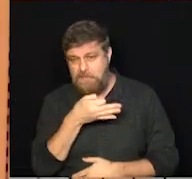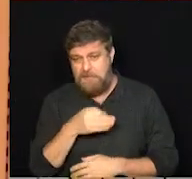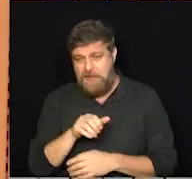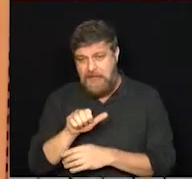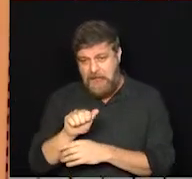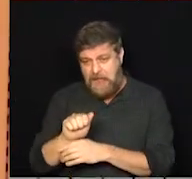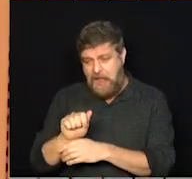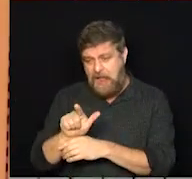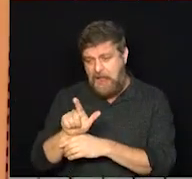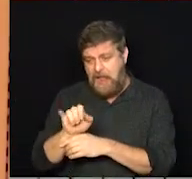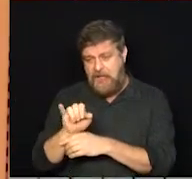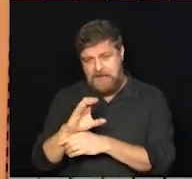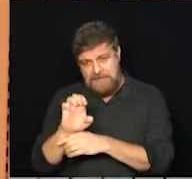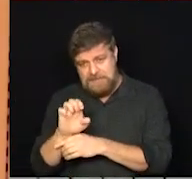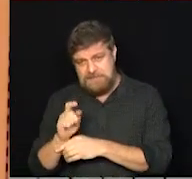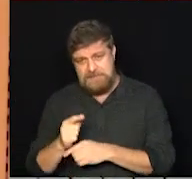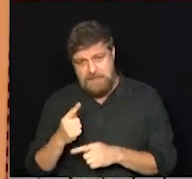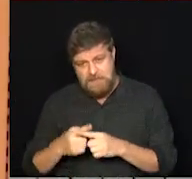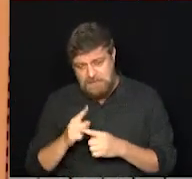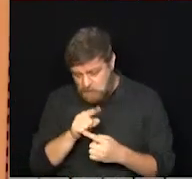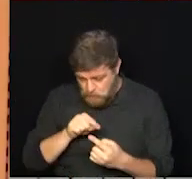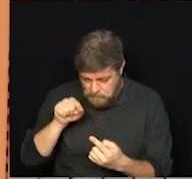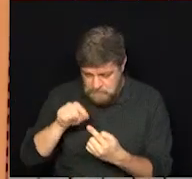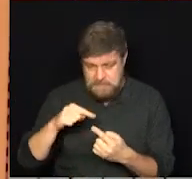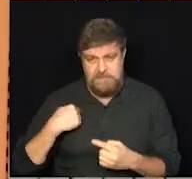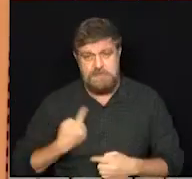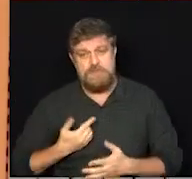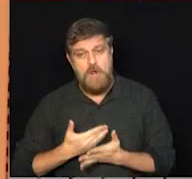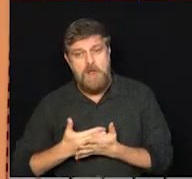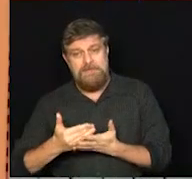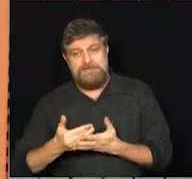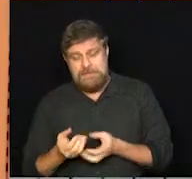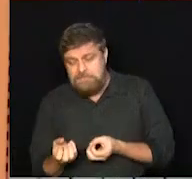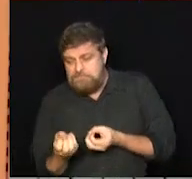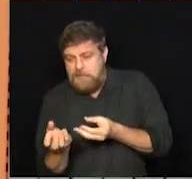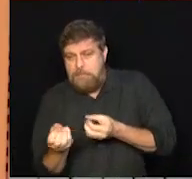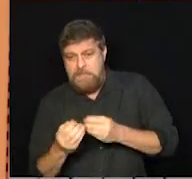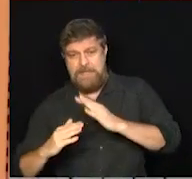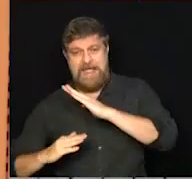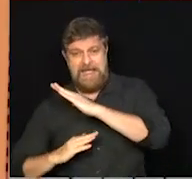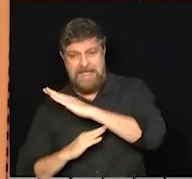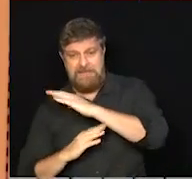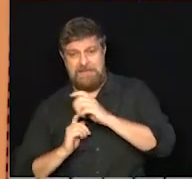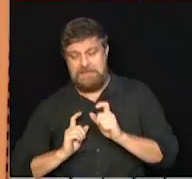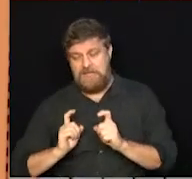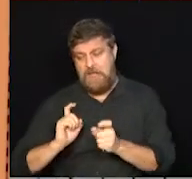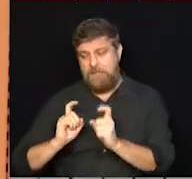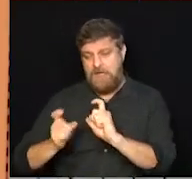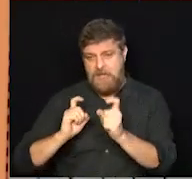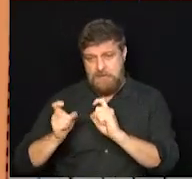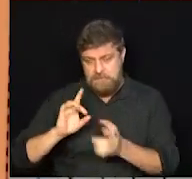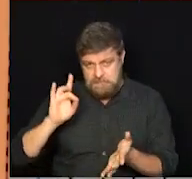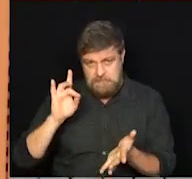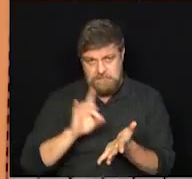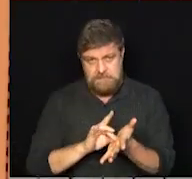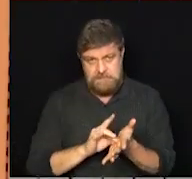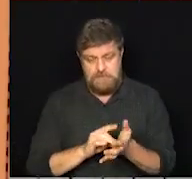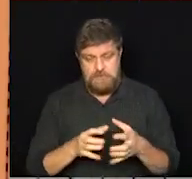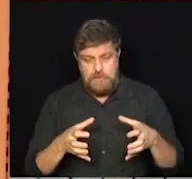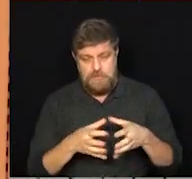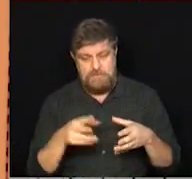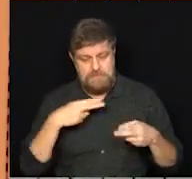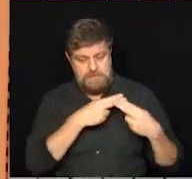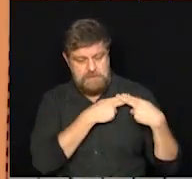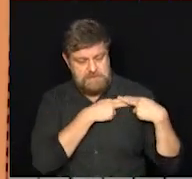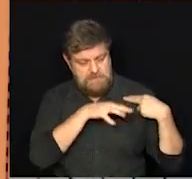inicialmente justamente para que nós possamos dar conhecimento à casa numa reunião ordinária dessa comissão